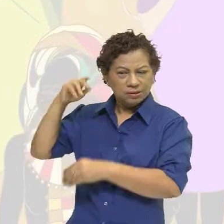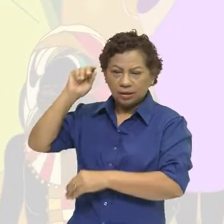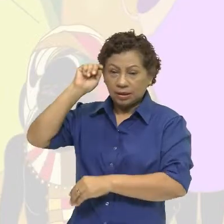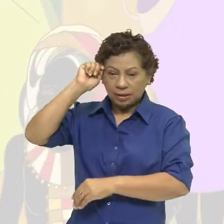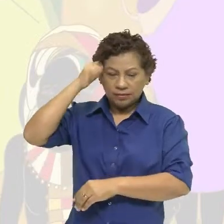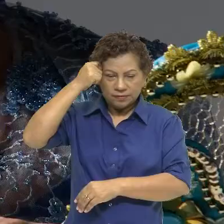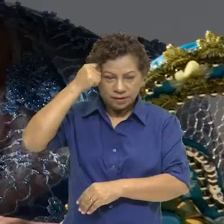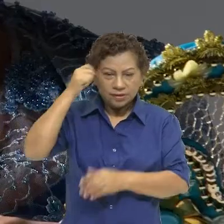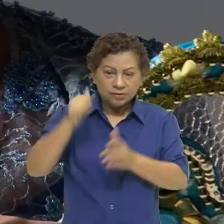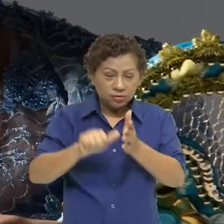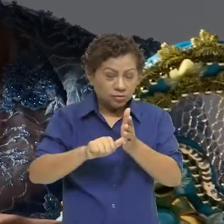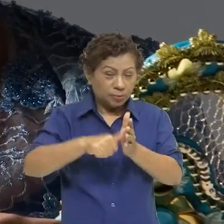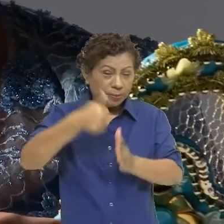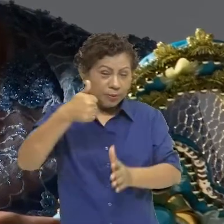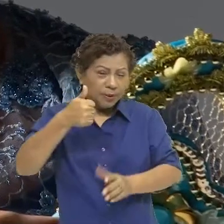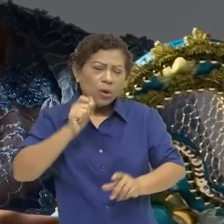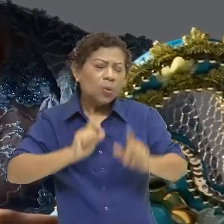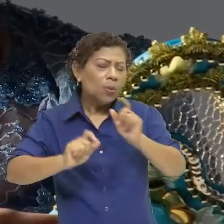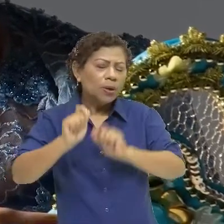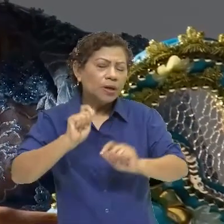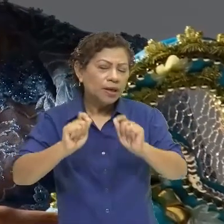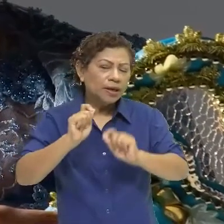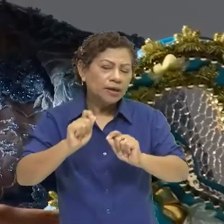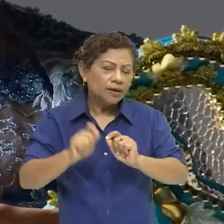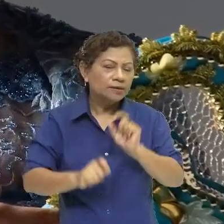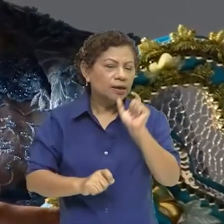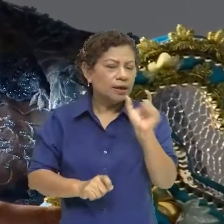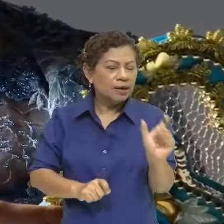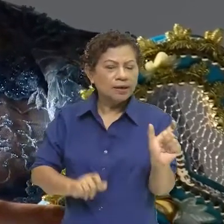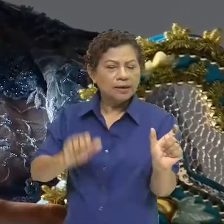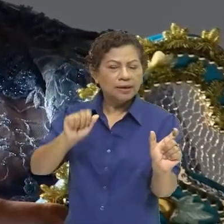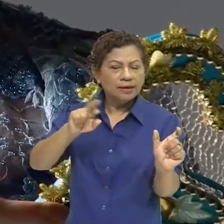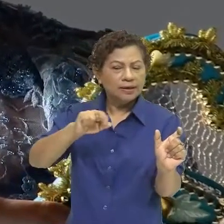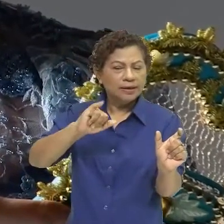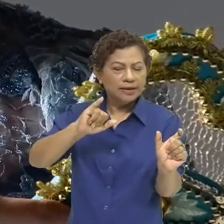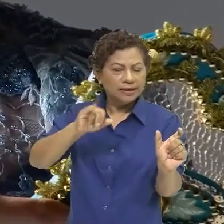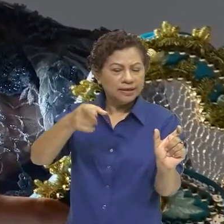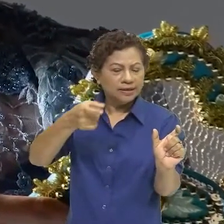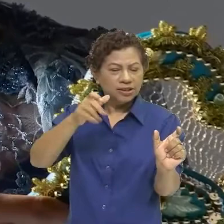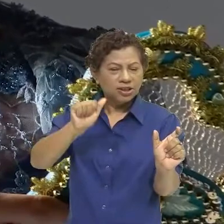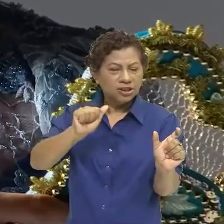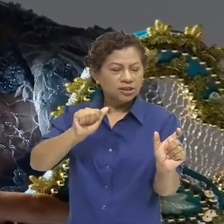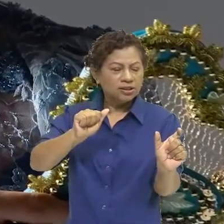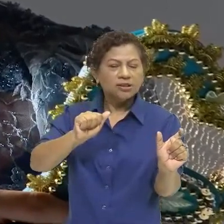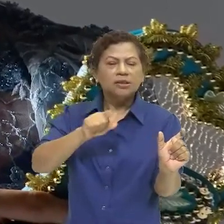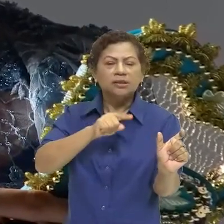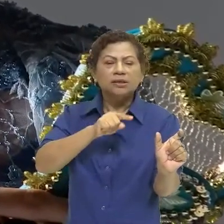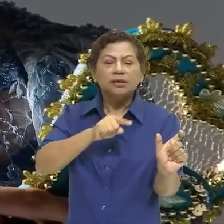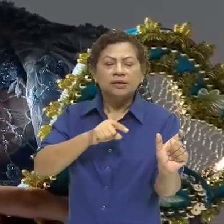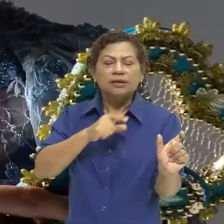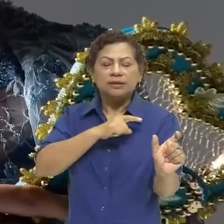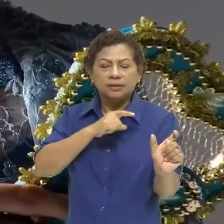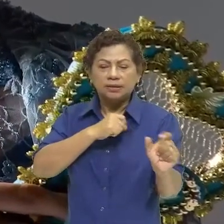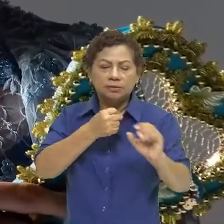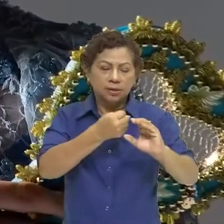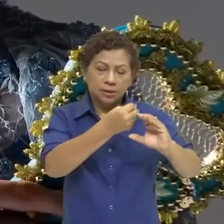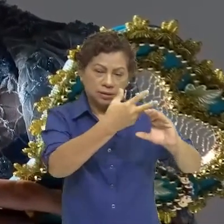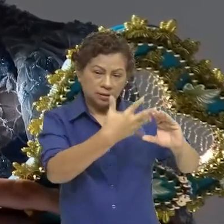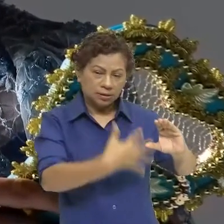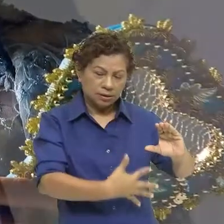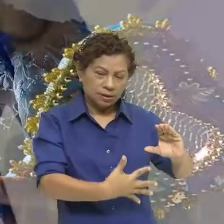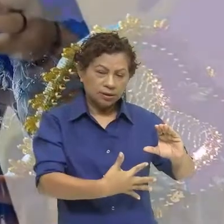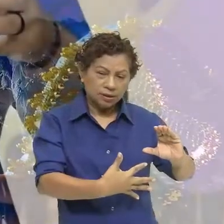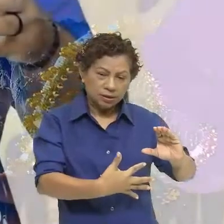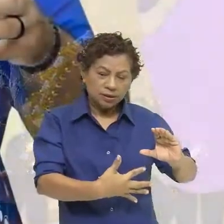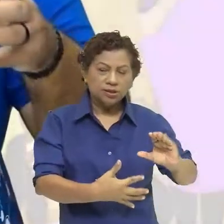primeiros orixás. Orixás são ancestrais africanos que foram divinizados, possuem características semelhantes aos